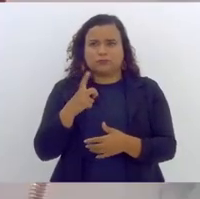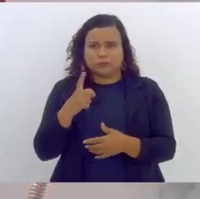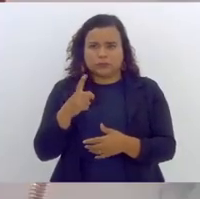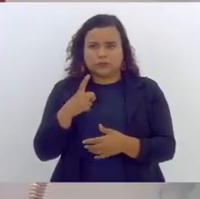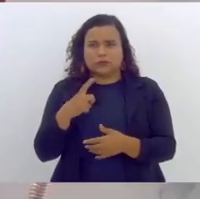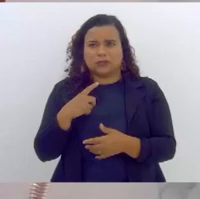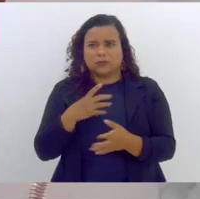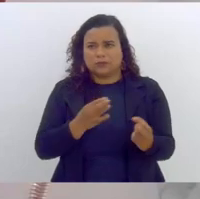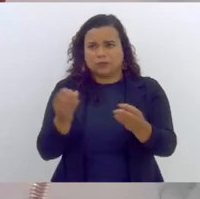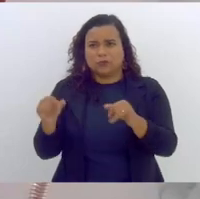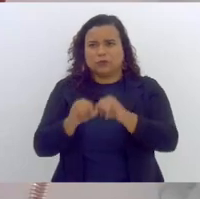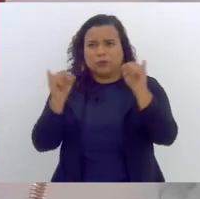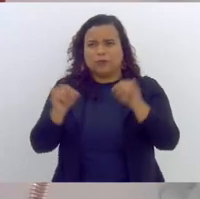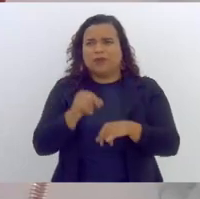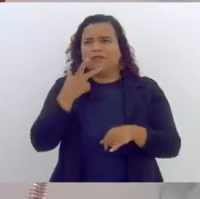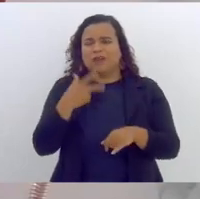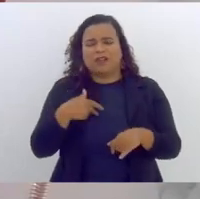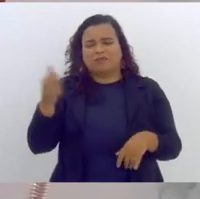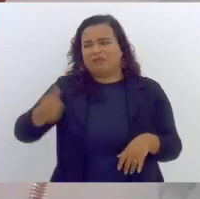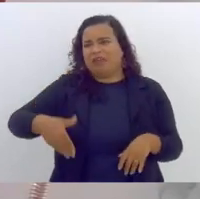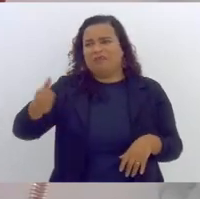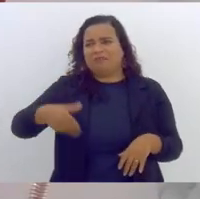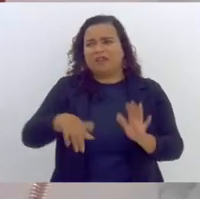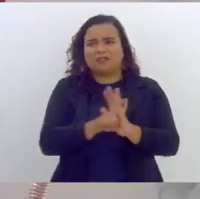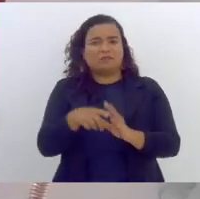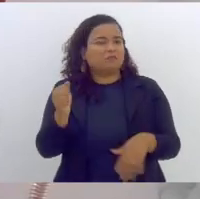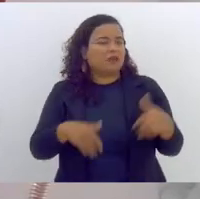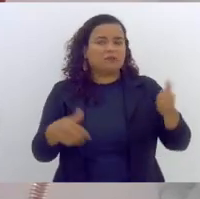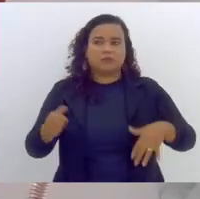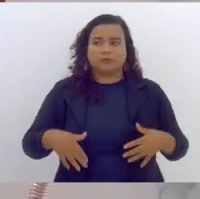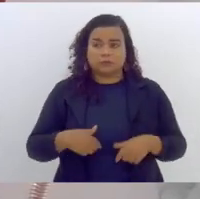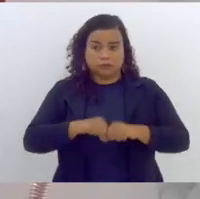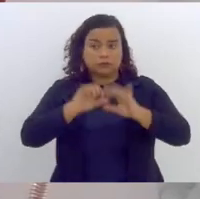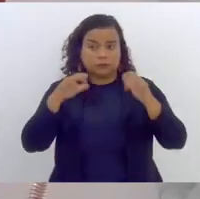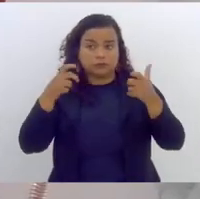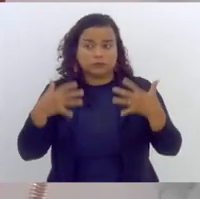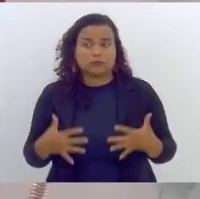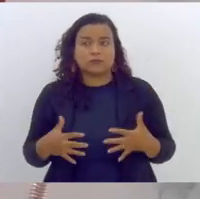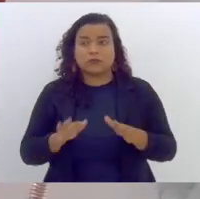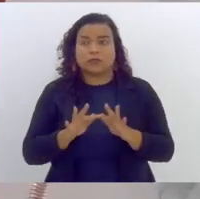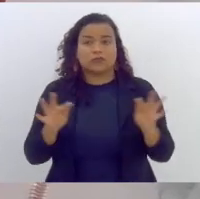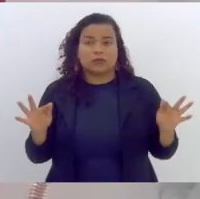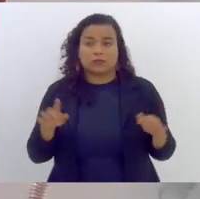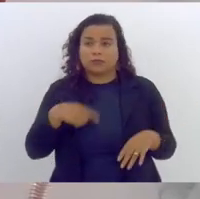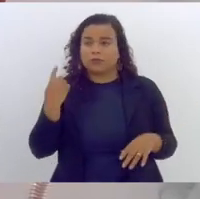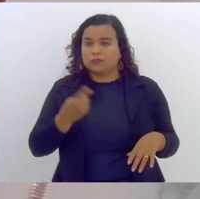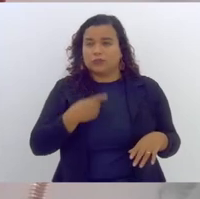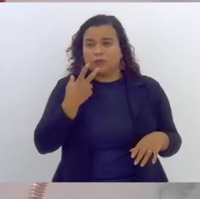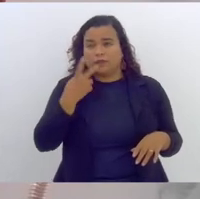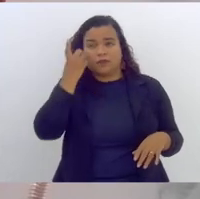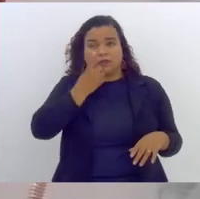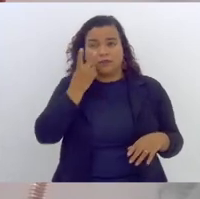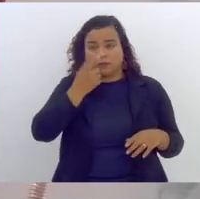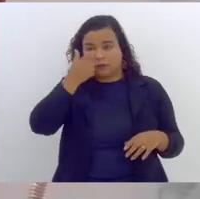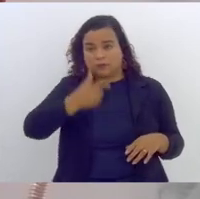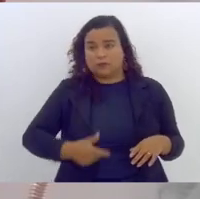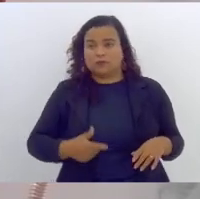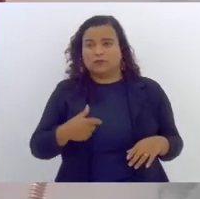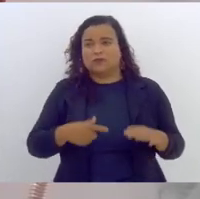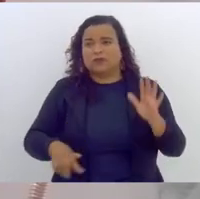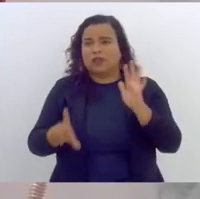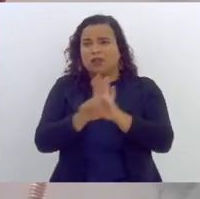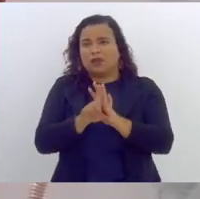bobalhão dizendo aí que essa lei não serviria para nada e só para deixar claro seria muito simples da nossa parte como Deputado fazer